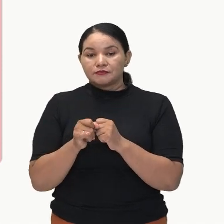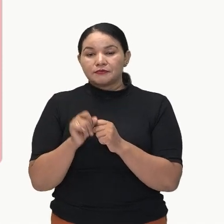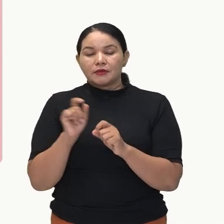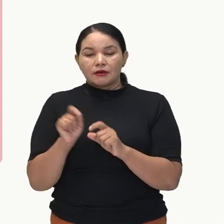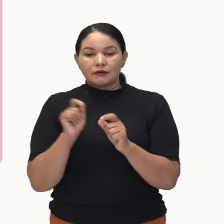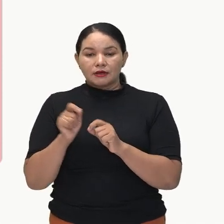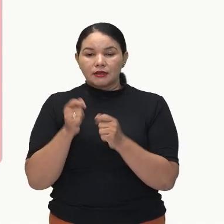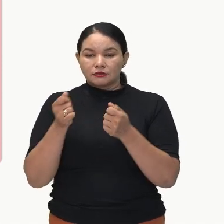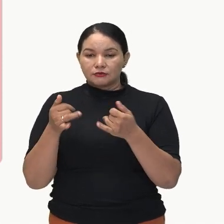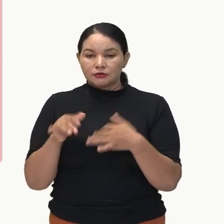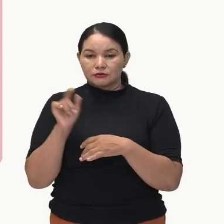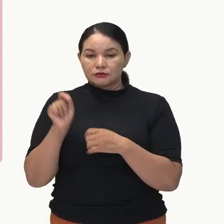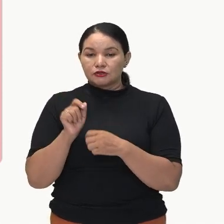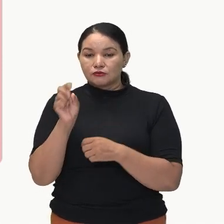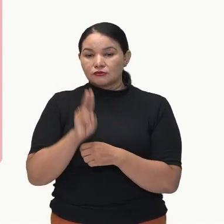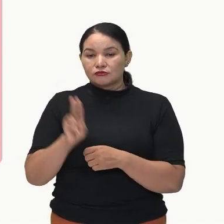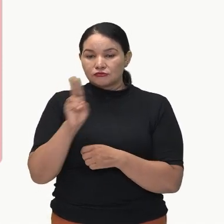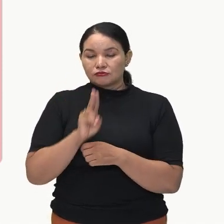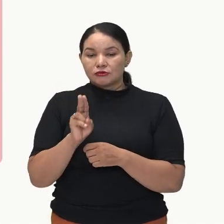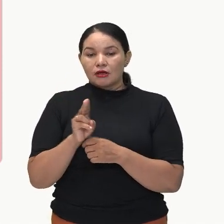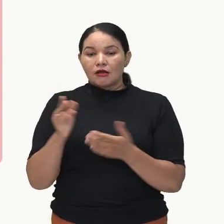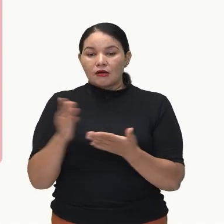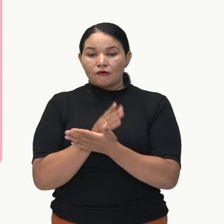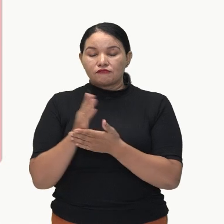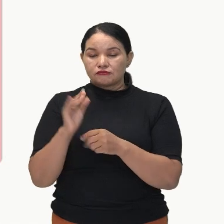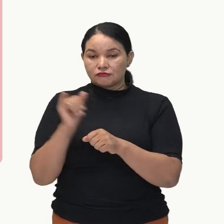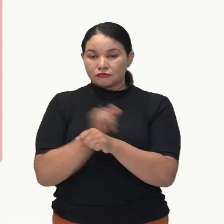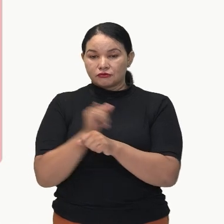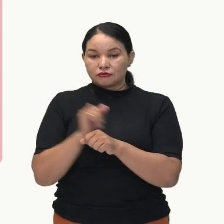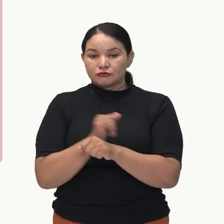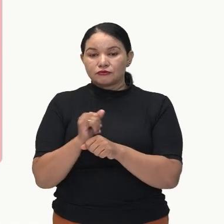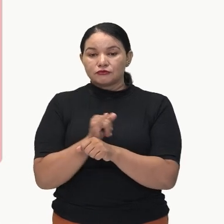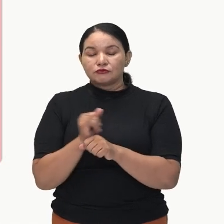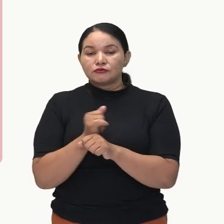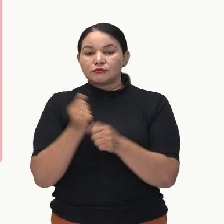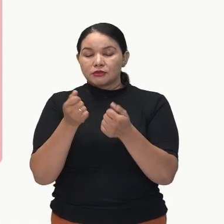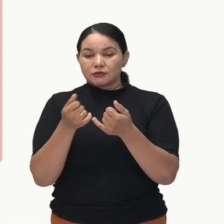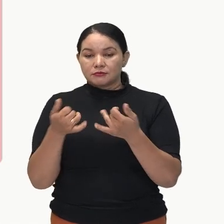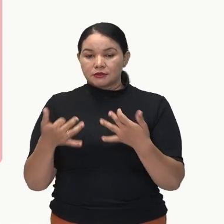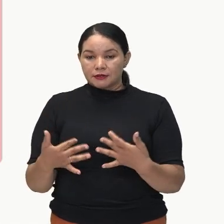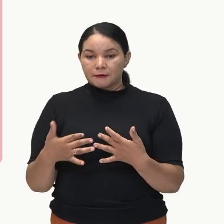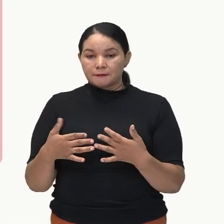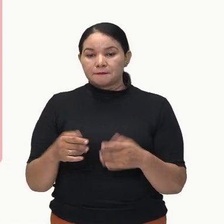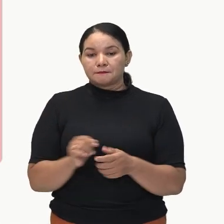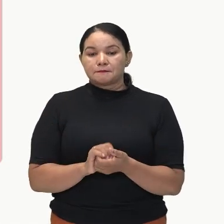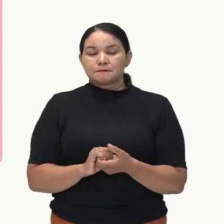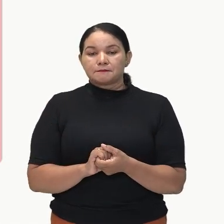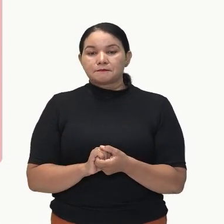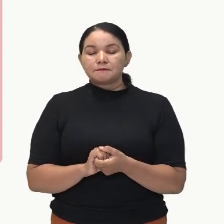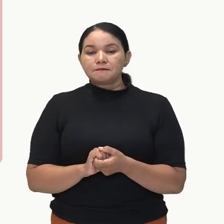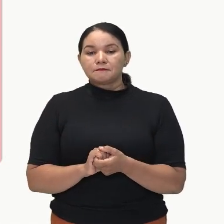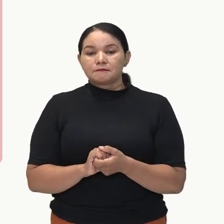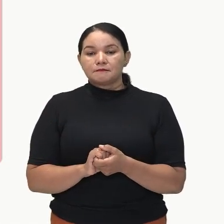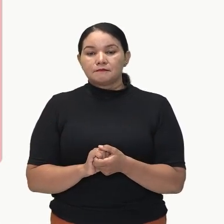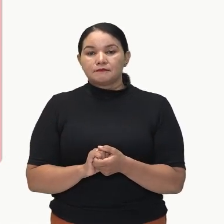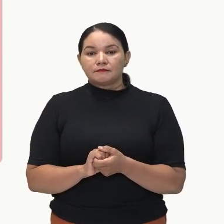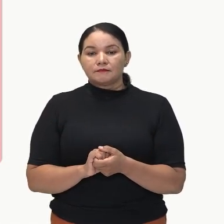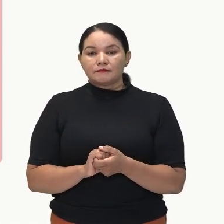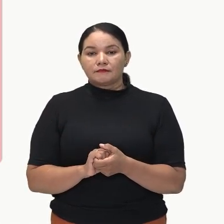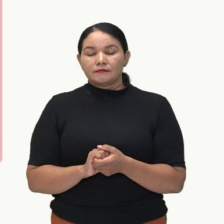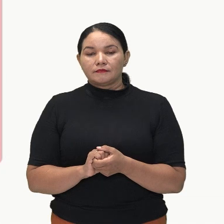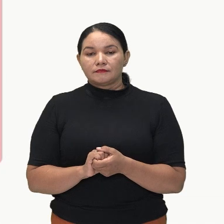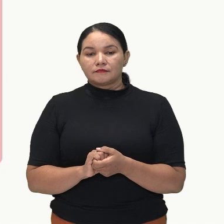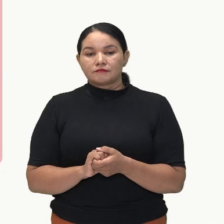subjetiva. A gente vai utilizar muitos recursos retóricos e tudo mais, tá bom? E aí, para a